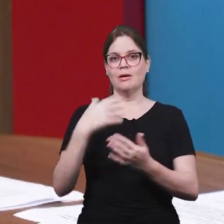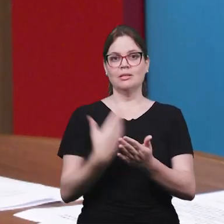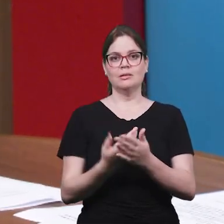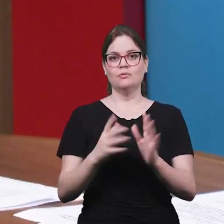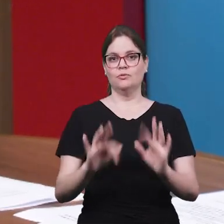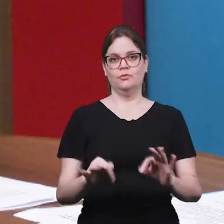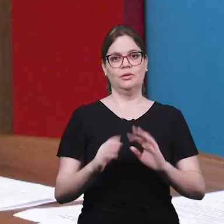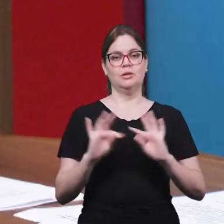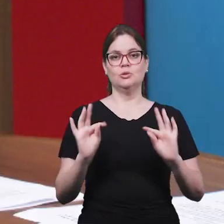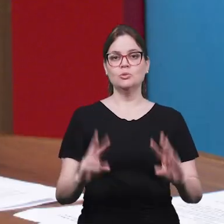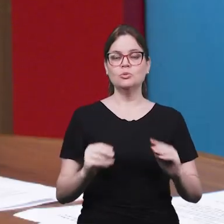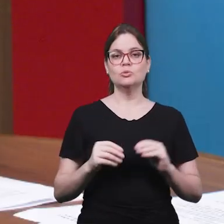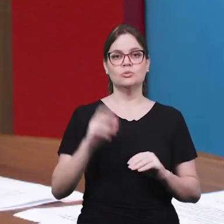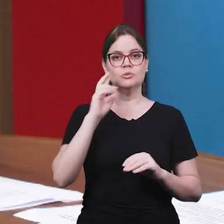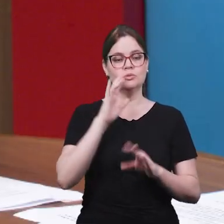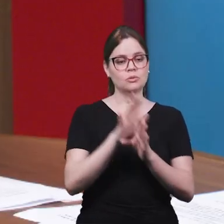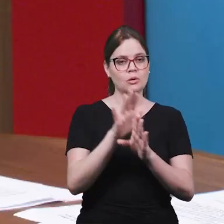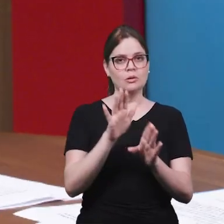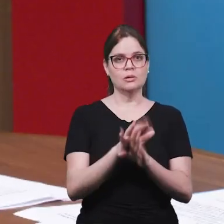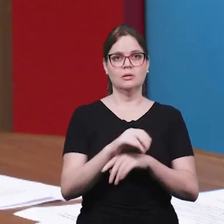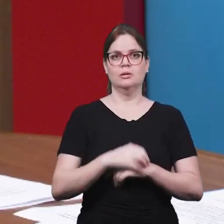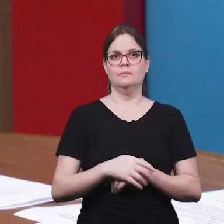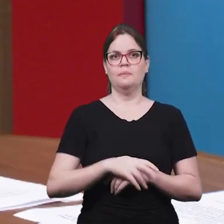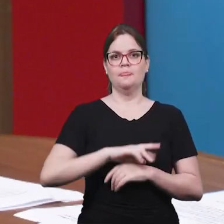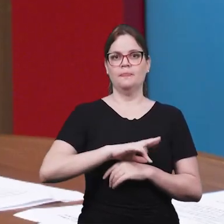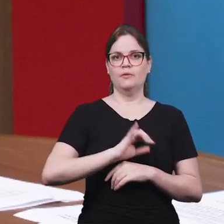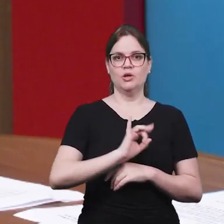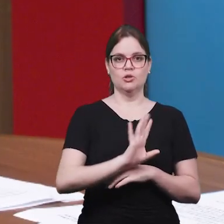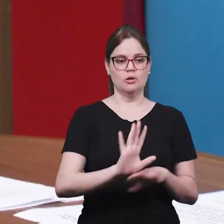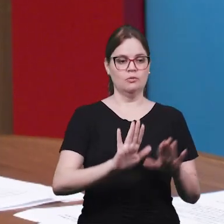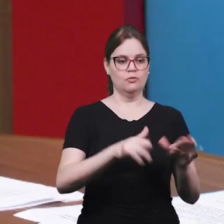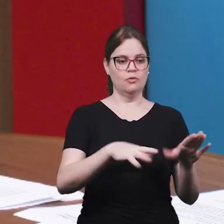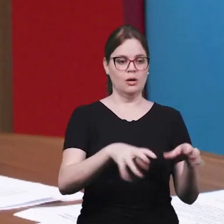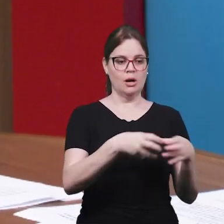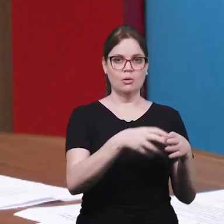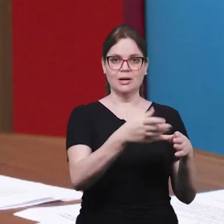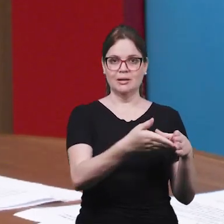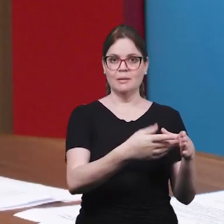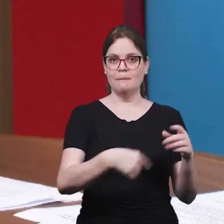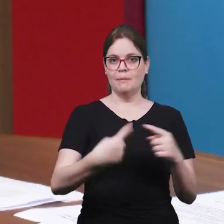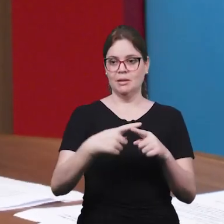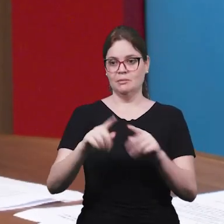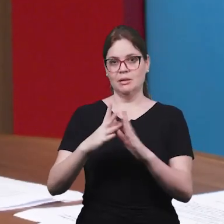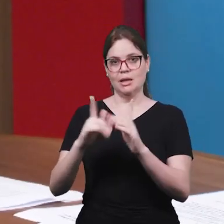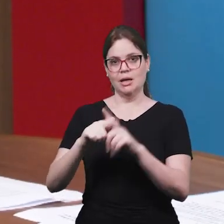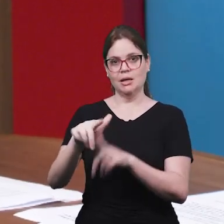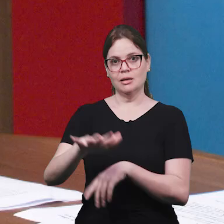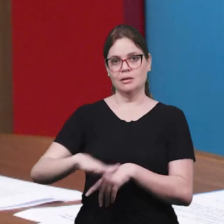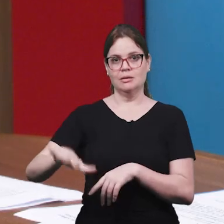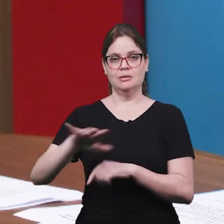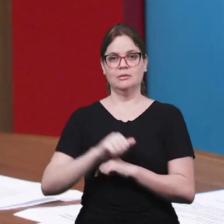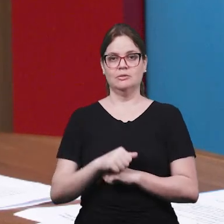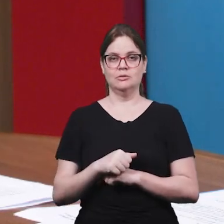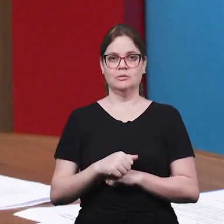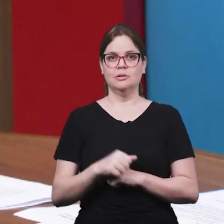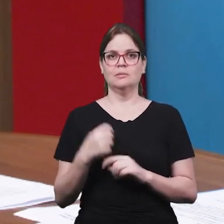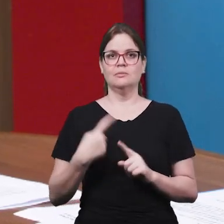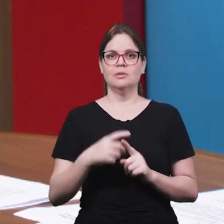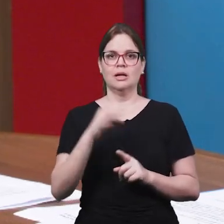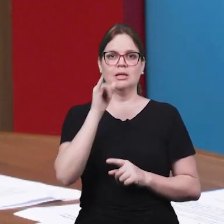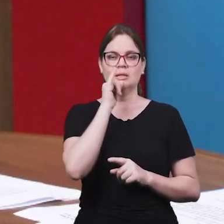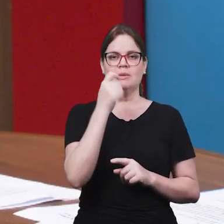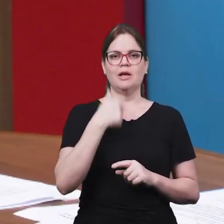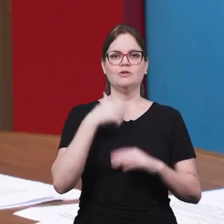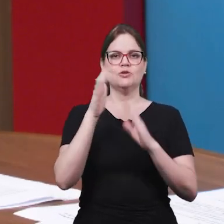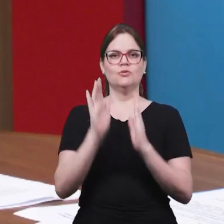a todas as orientações que o Senhor dá. Não só para a classe, né, mas também para a igreja. Porque nós não podemos ser fiéis